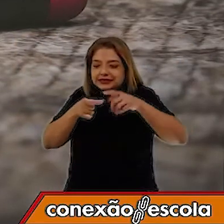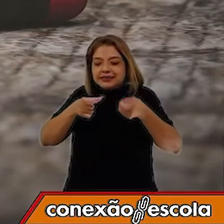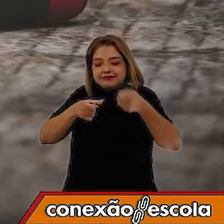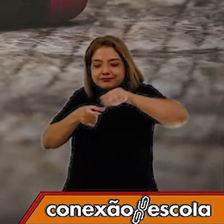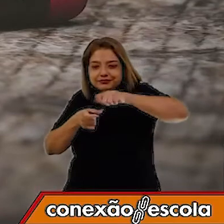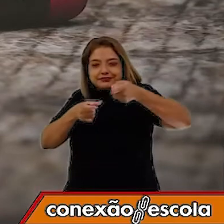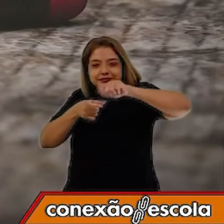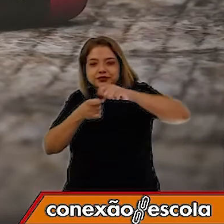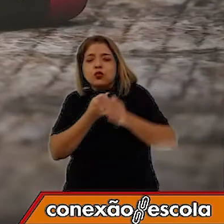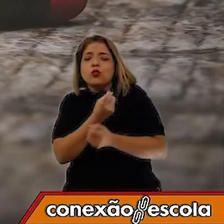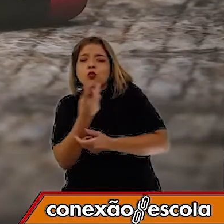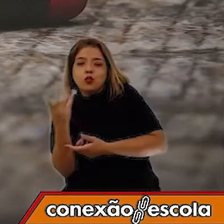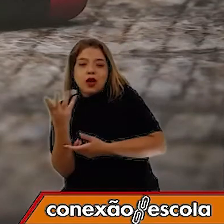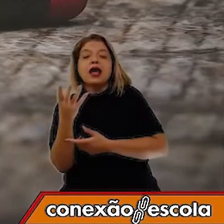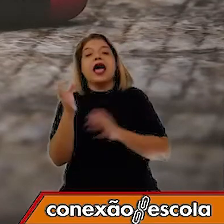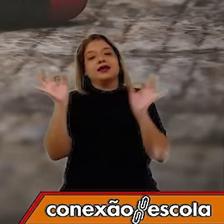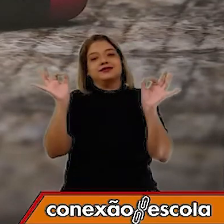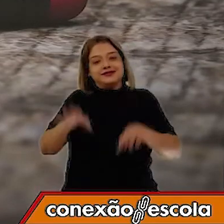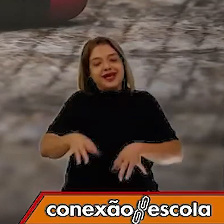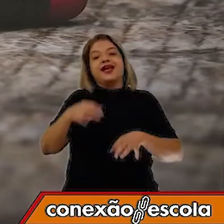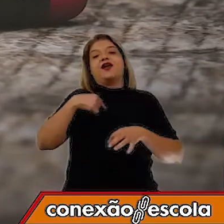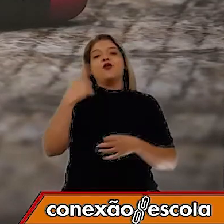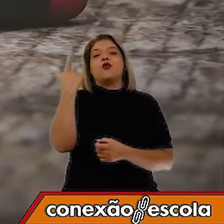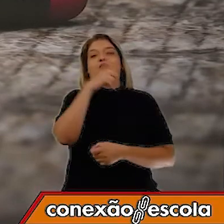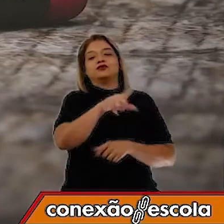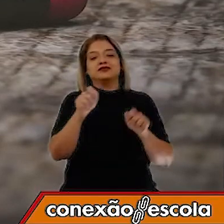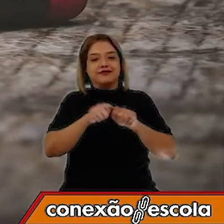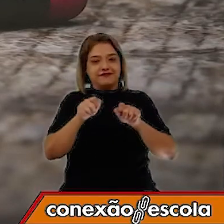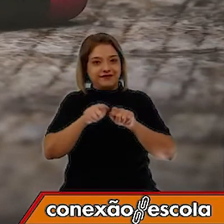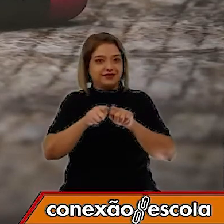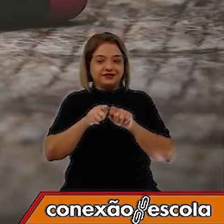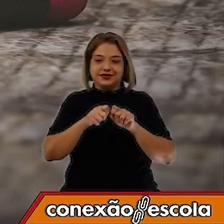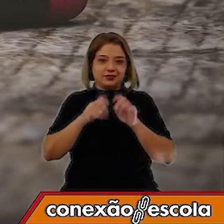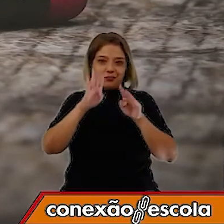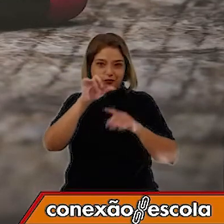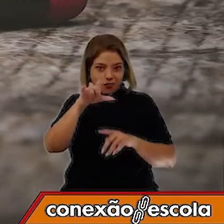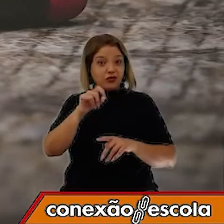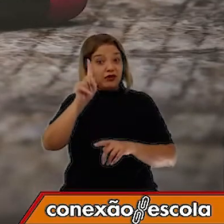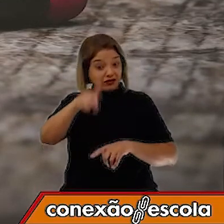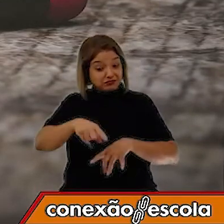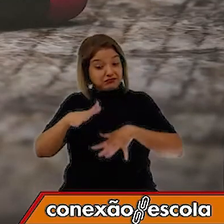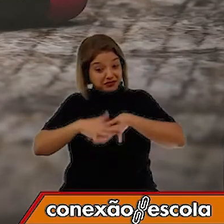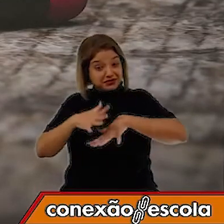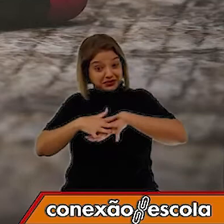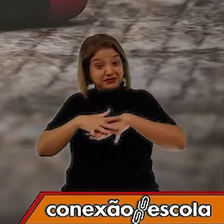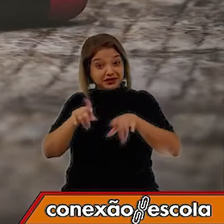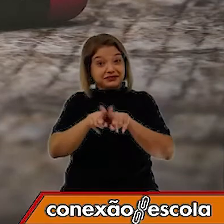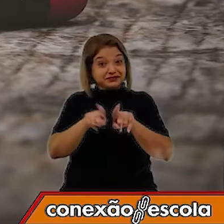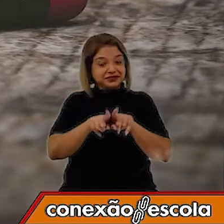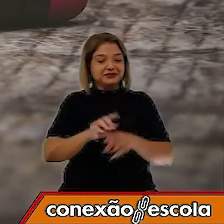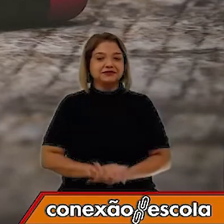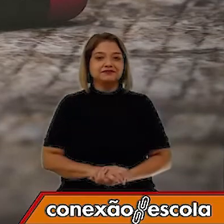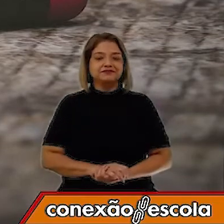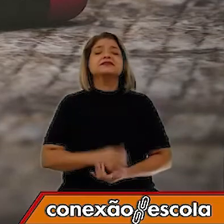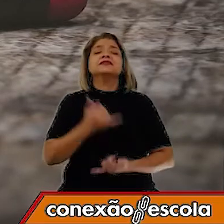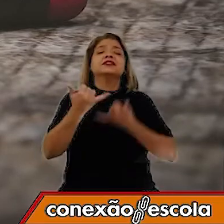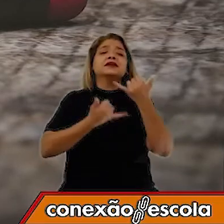dar certo. E isso tem a ver com matemática? Tem a ver com matemática. E o jogo de